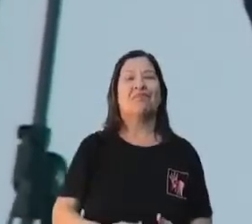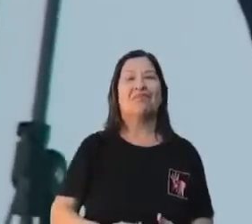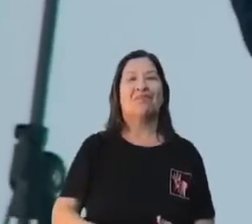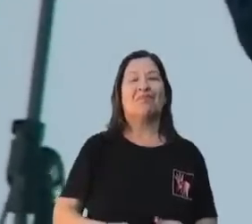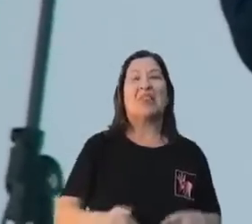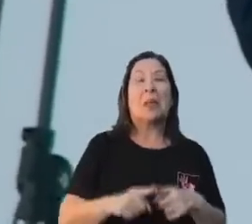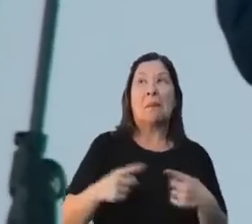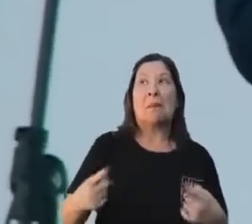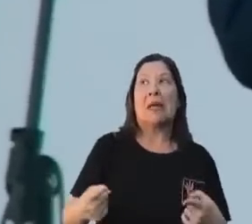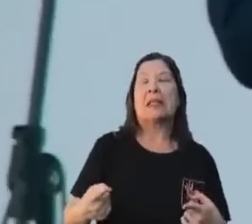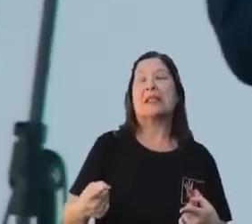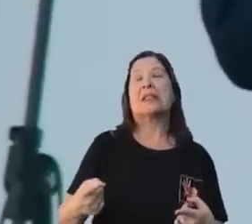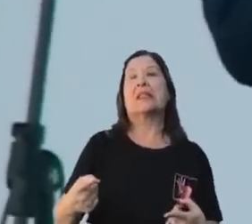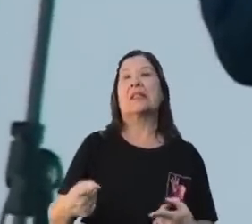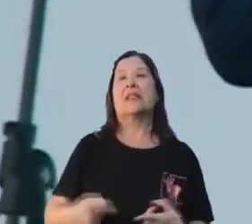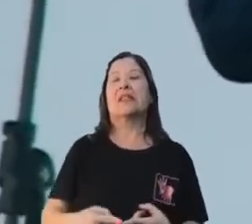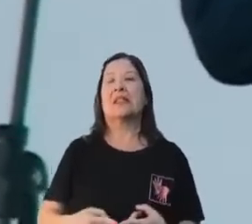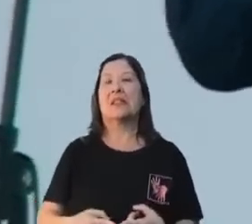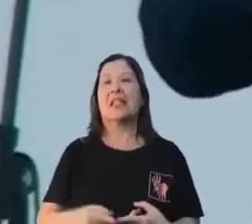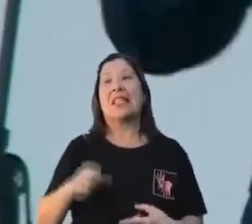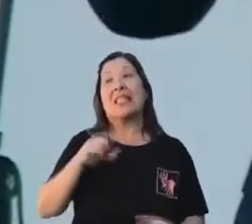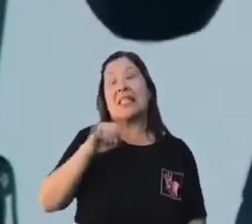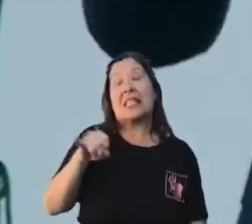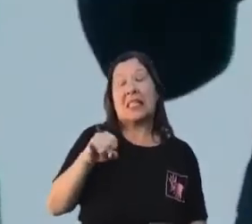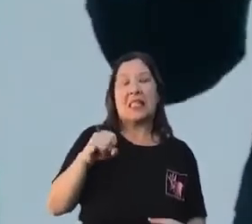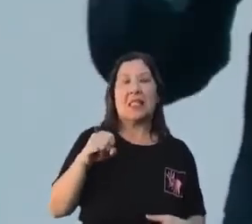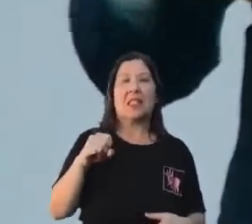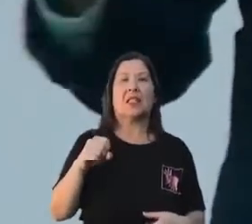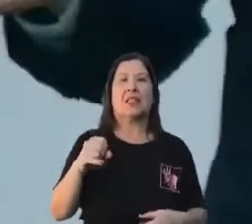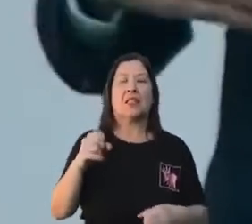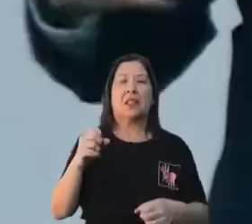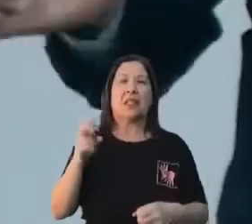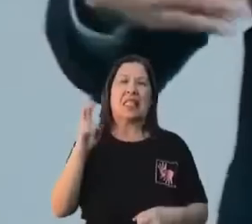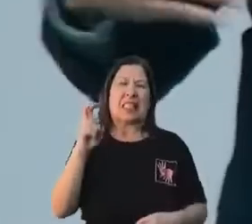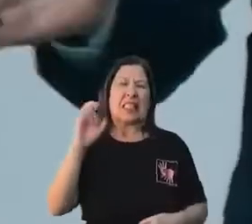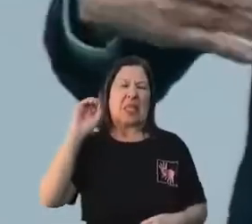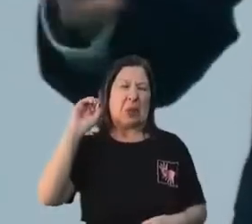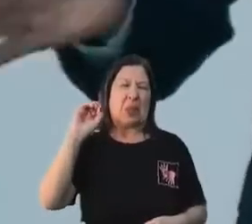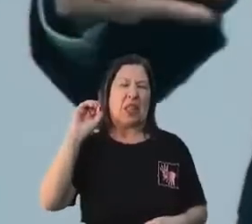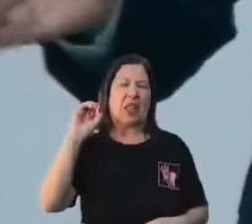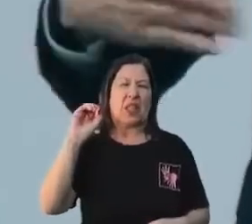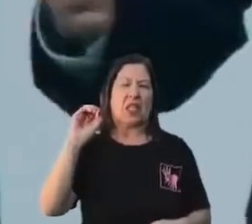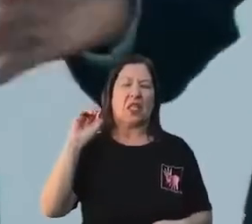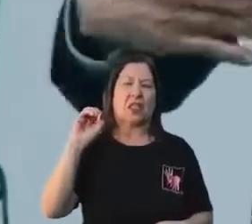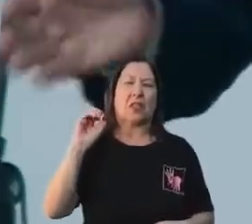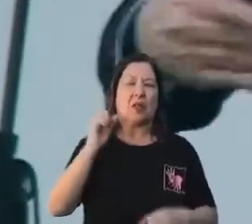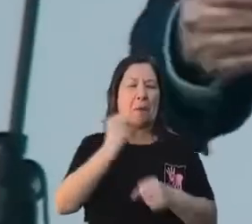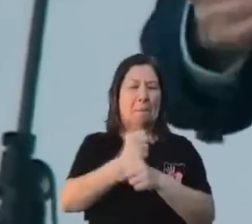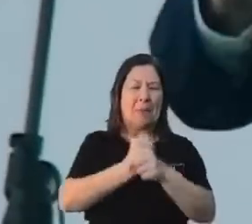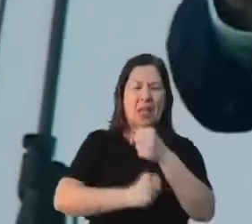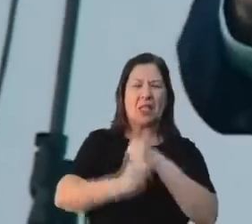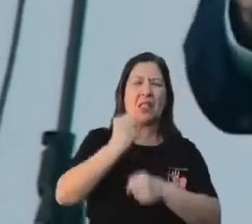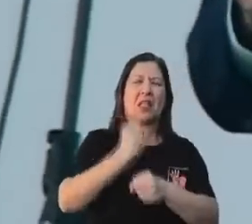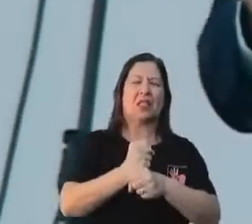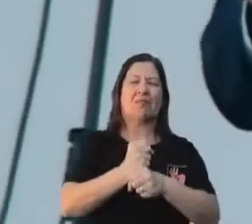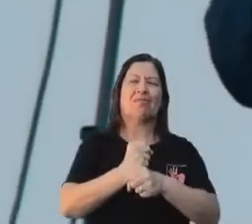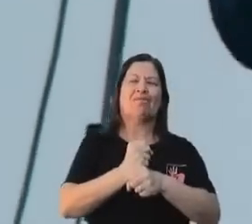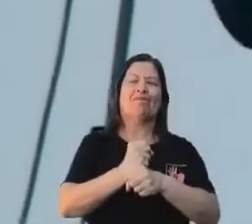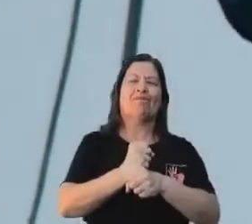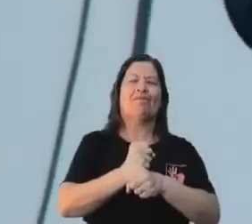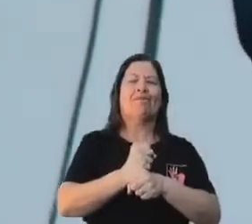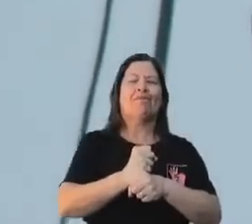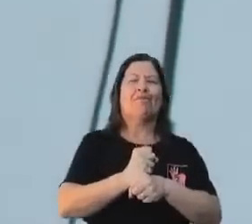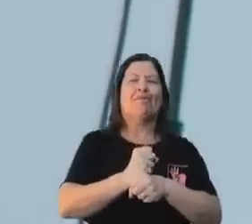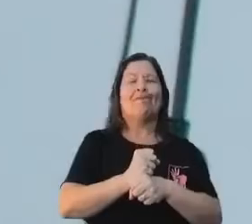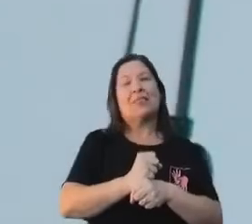daqui a 30, 50 anos que eu morrer, alguém passar lá no cemitério, tirar a poeira lá da lápide, e será que essa